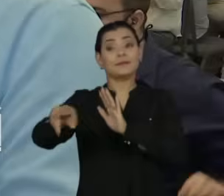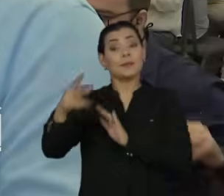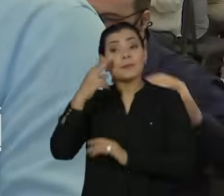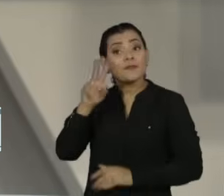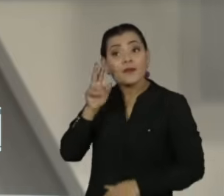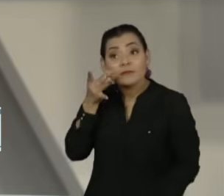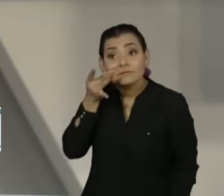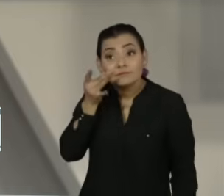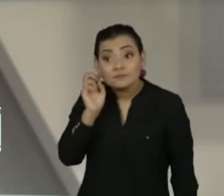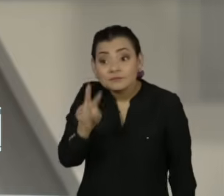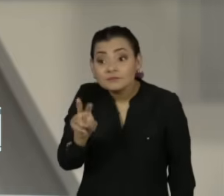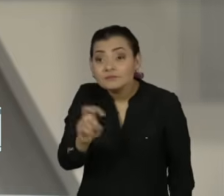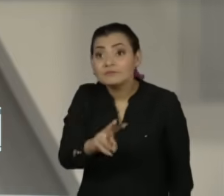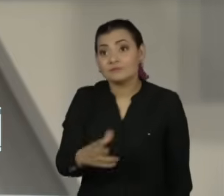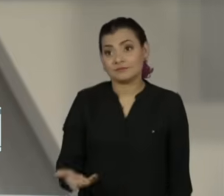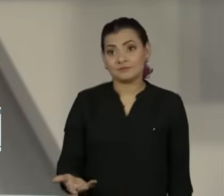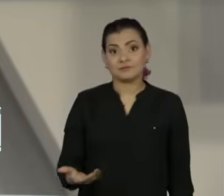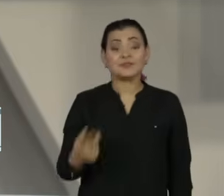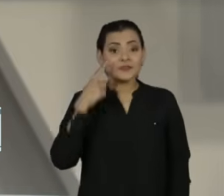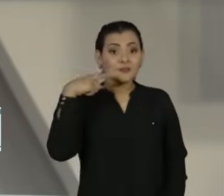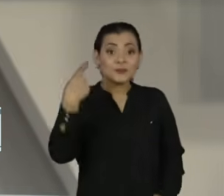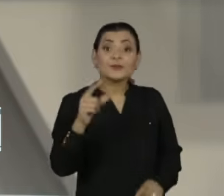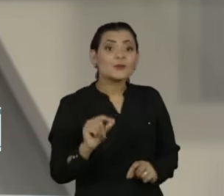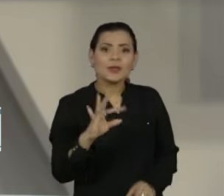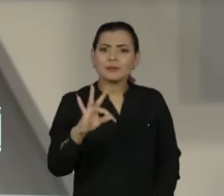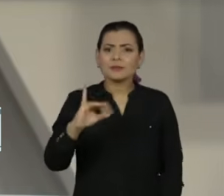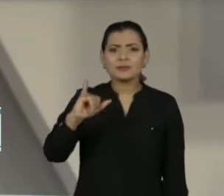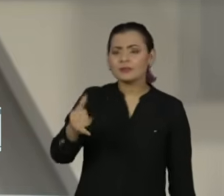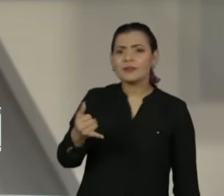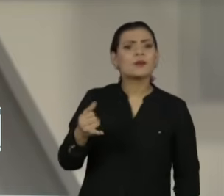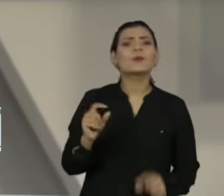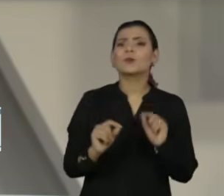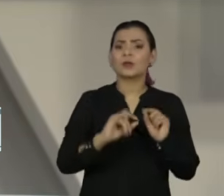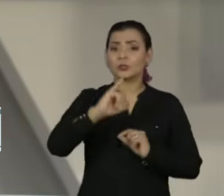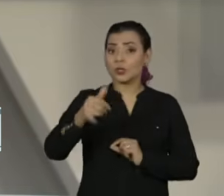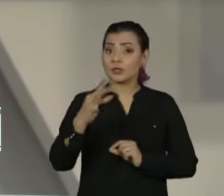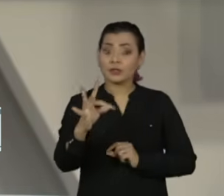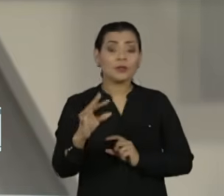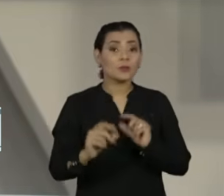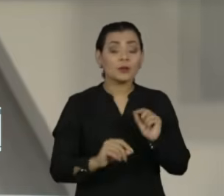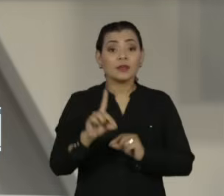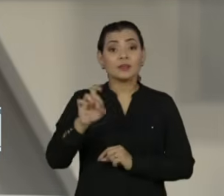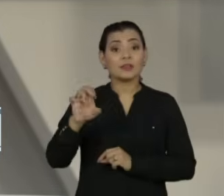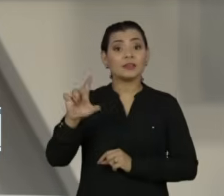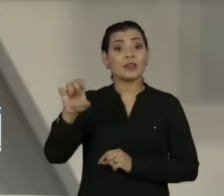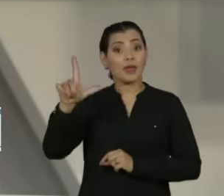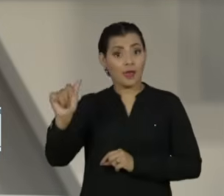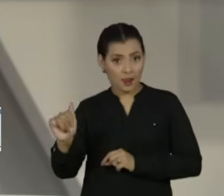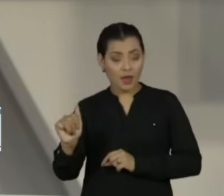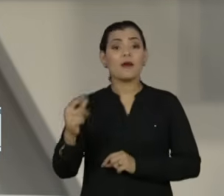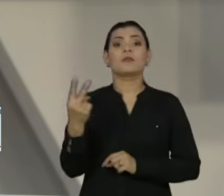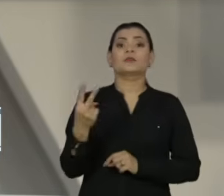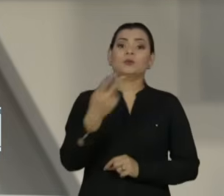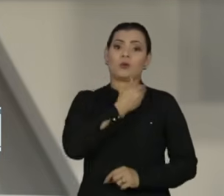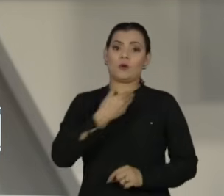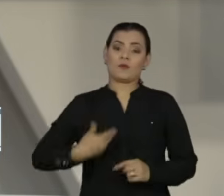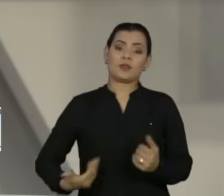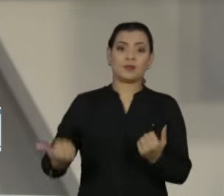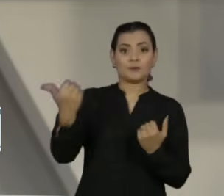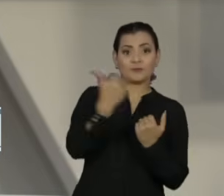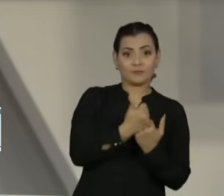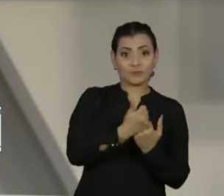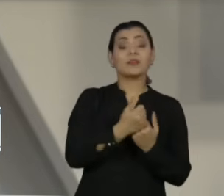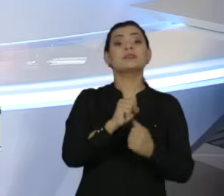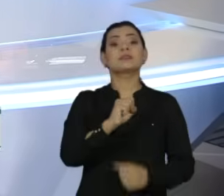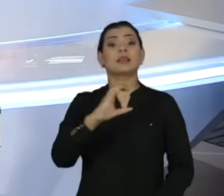olhos, né? Daqui a pouco, no Jornal da Tarde, a vice-governadora Daniela Reiner assumiu interinamente o governo de